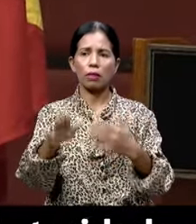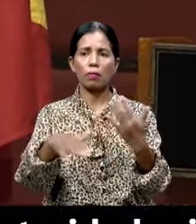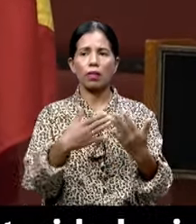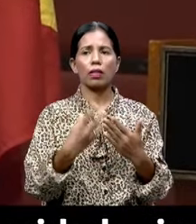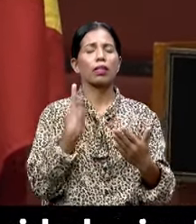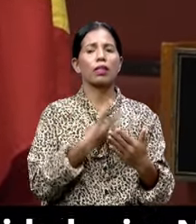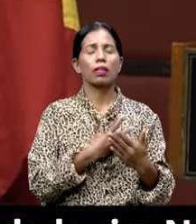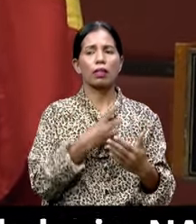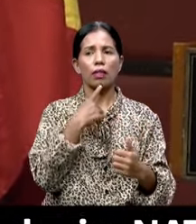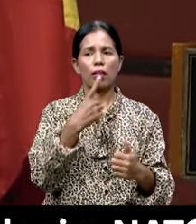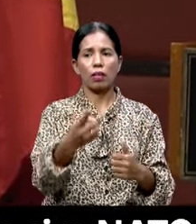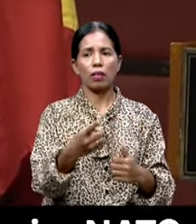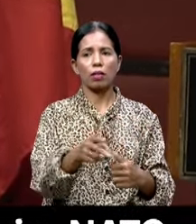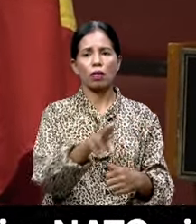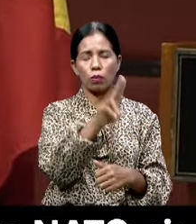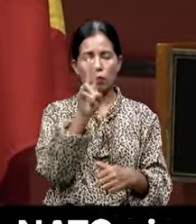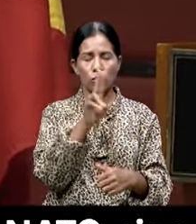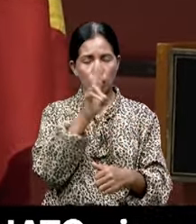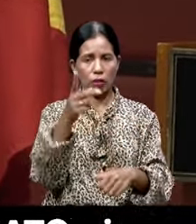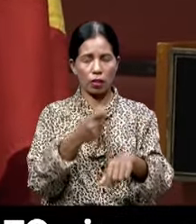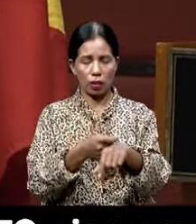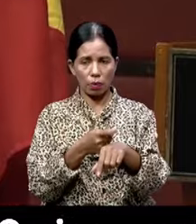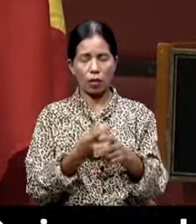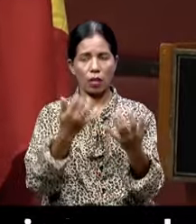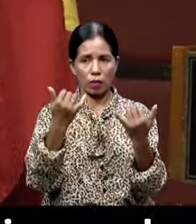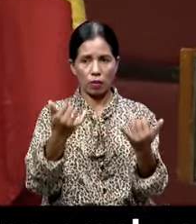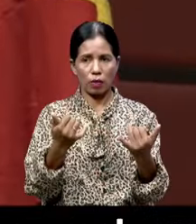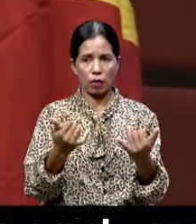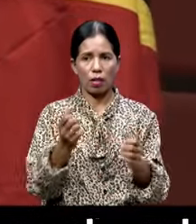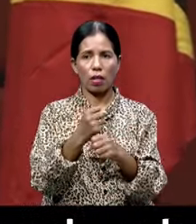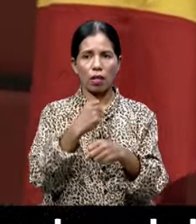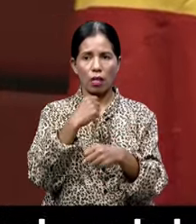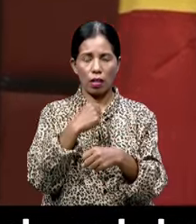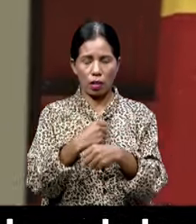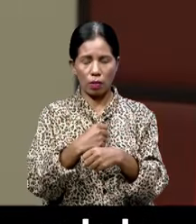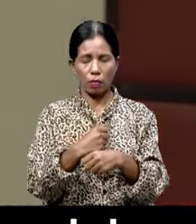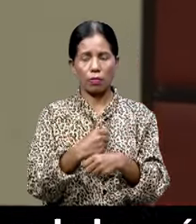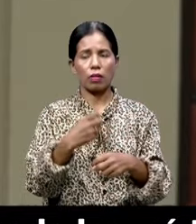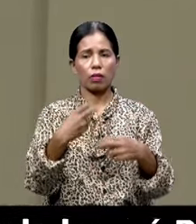que aproveitar a situação e não é que queríamos validar.